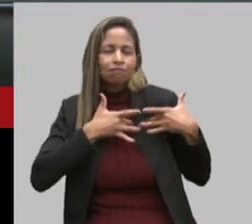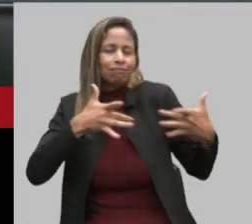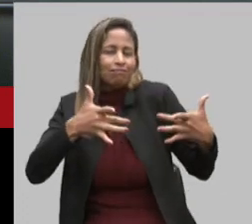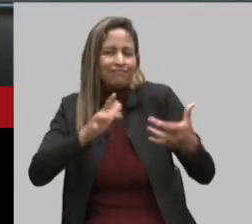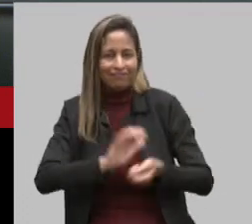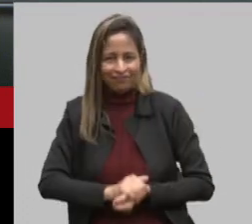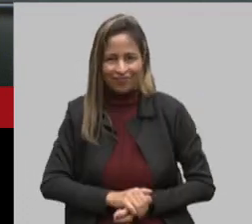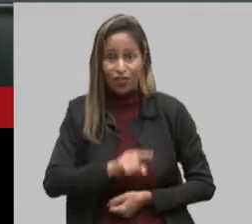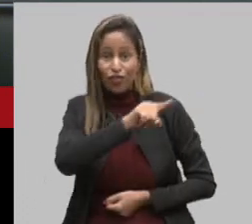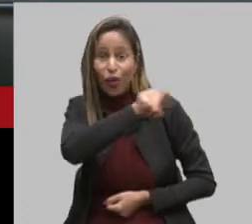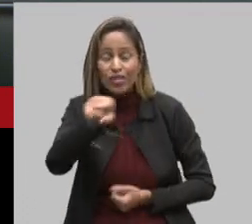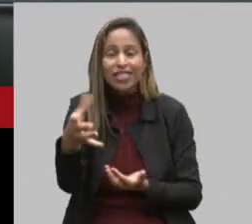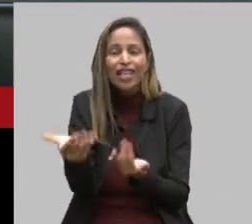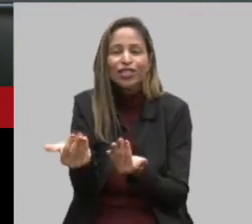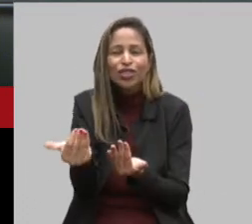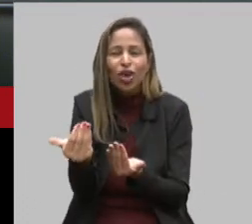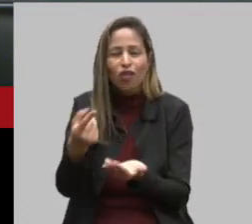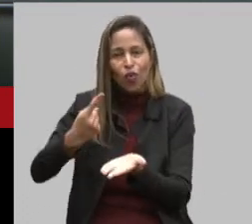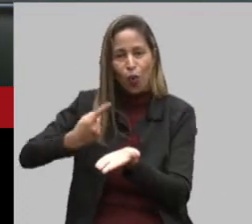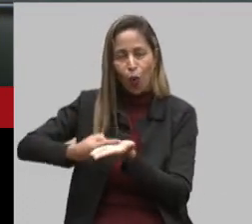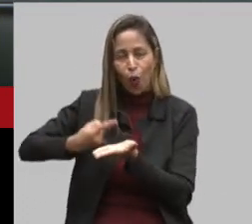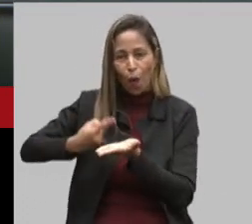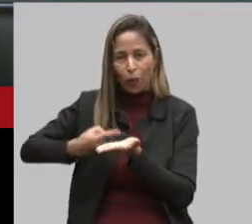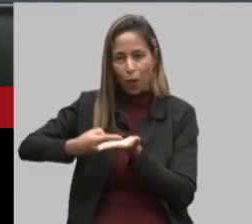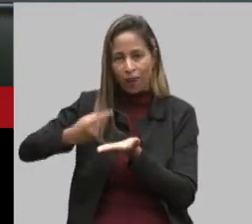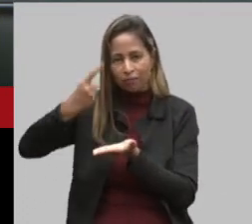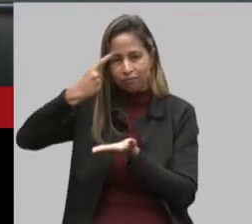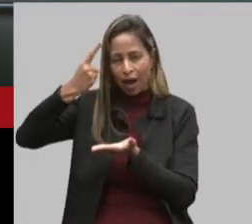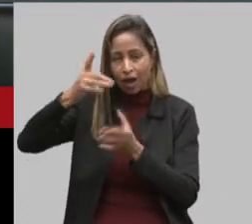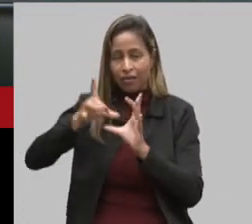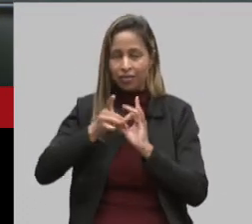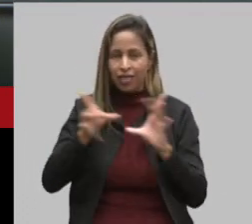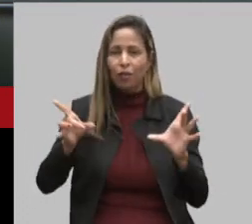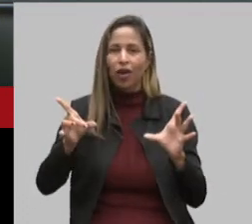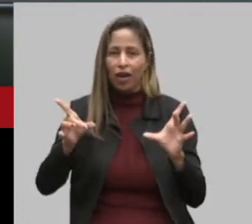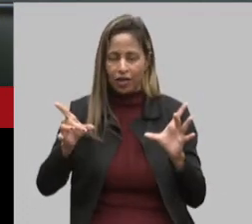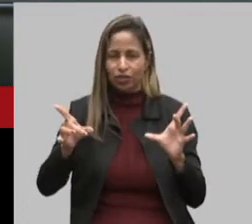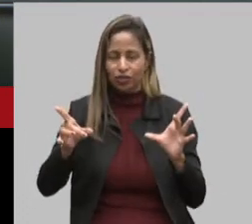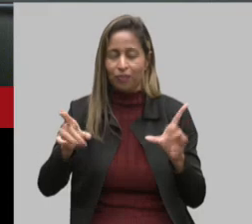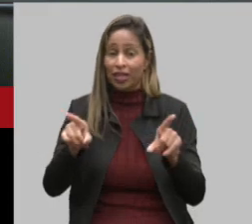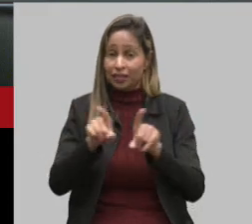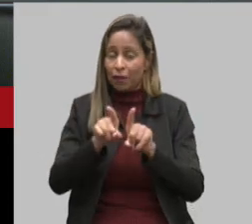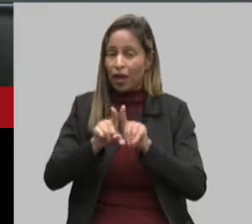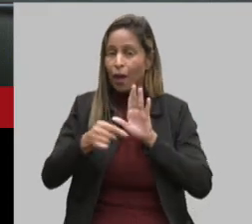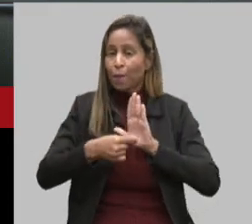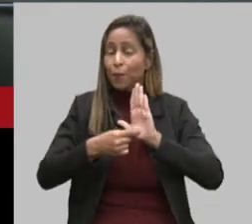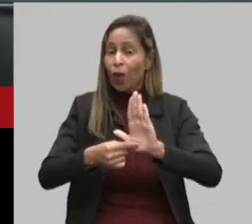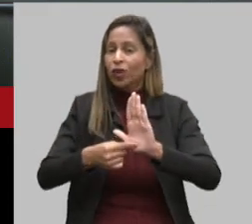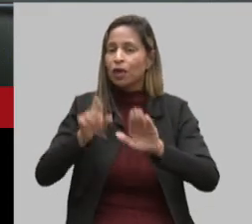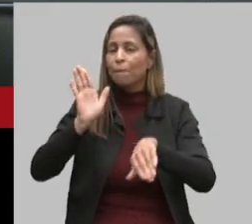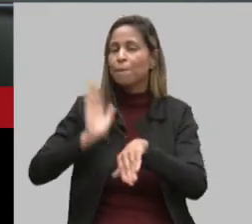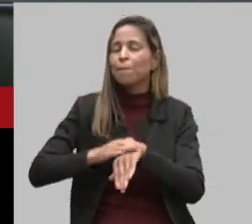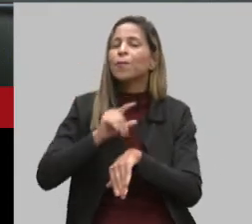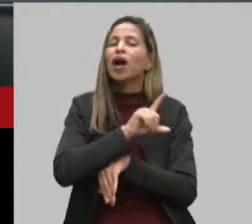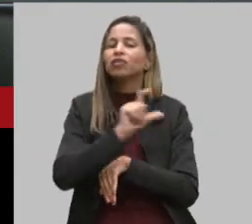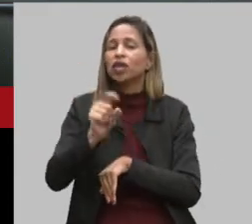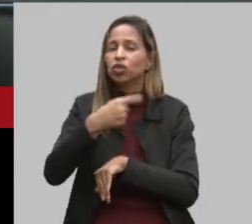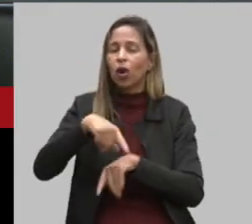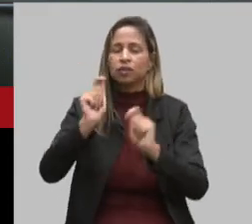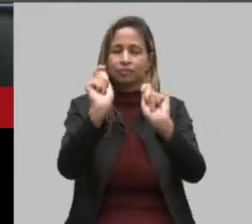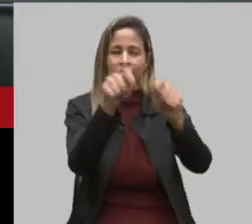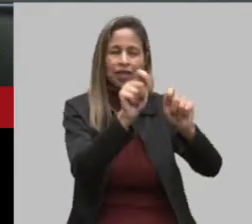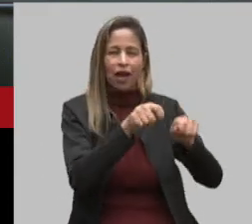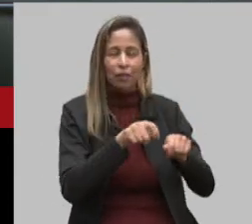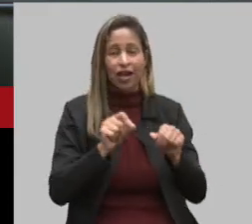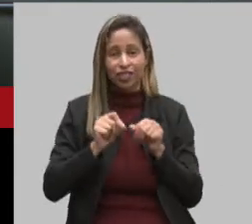vocês jovens comprometidos com ideais Democráticos e republicanos nos mostram mais uma vez que somos capazes de